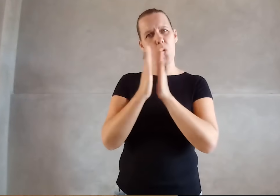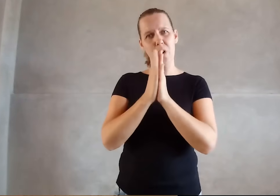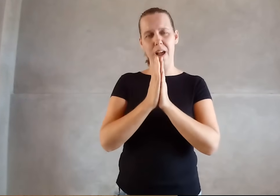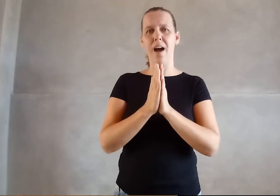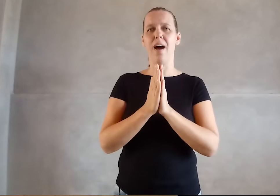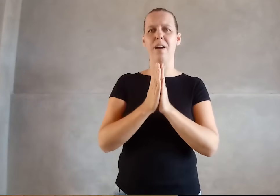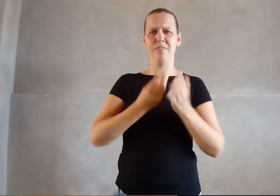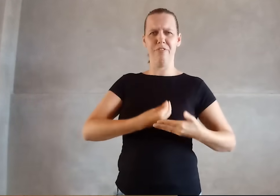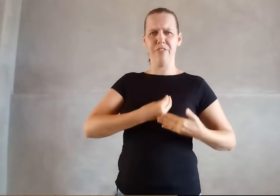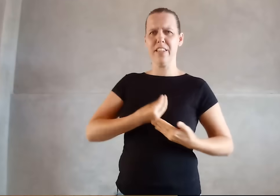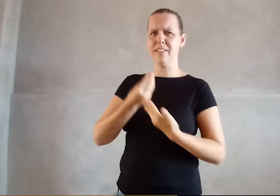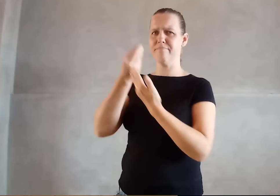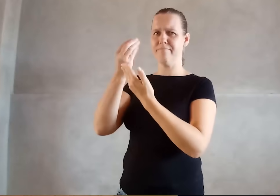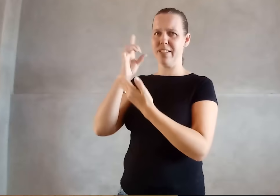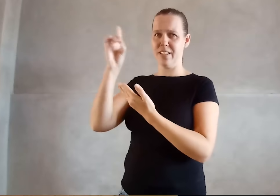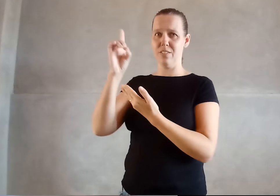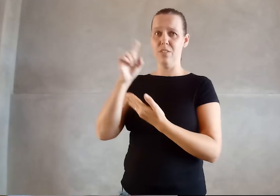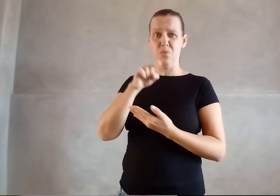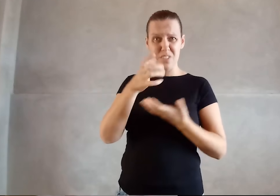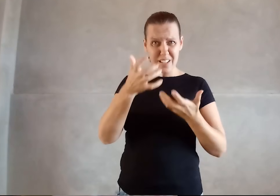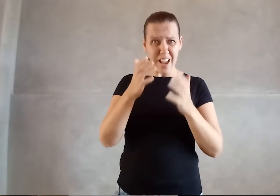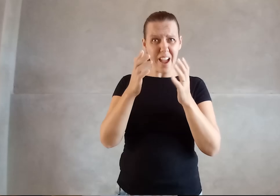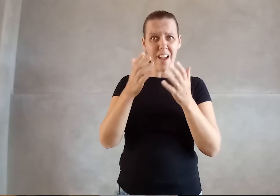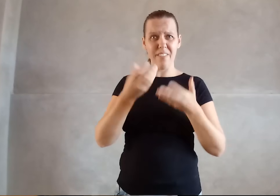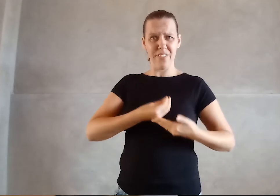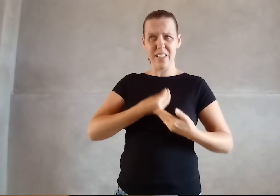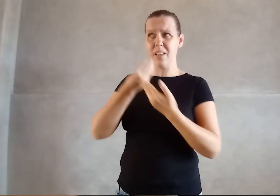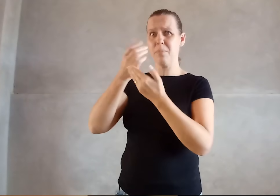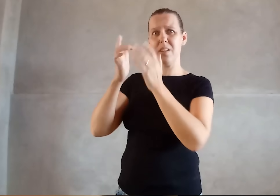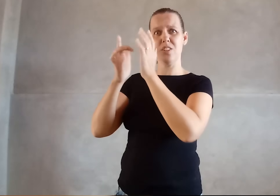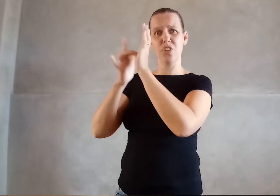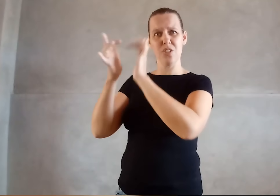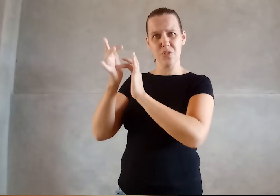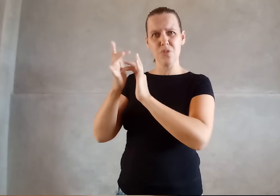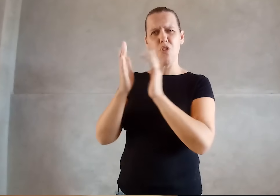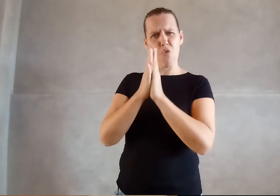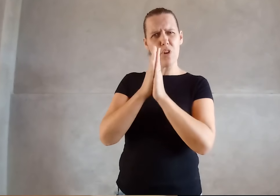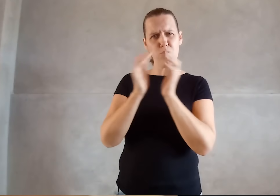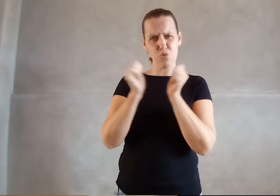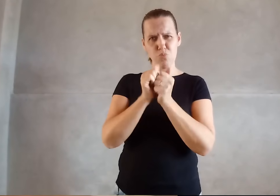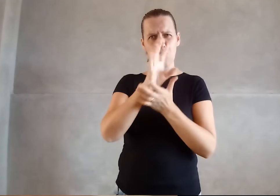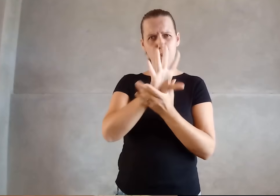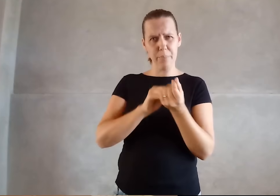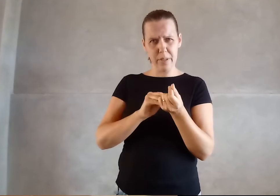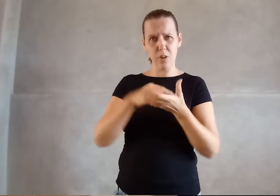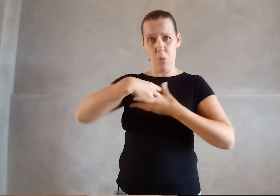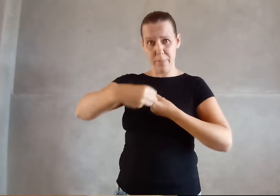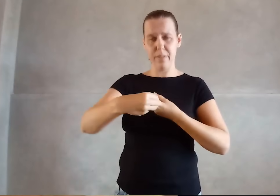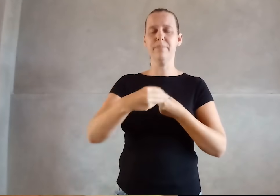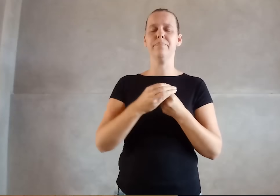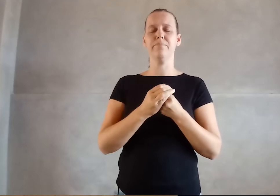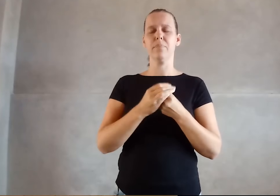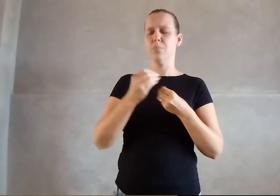comigo, repita essas palavras nesse momento. Diga assim: muito obrigado, Deus, pelo teu grande amor por mim. Obrigado porque tu não